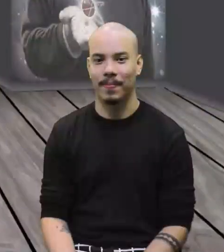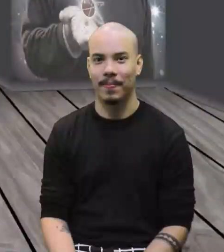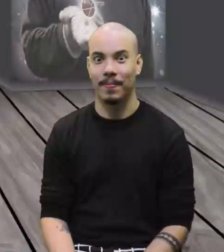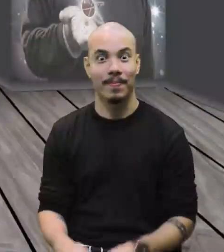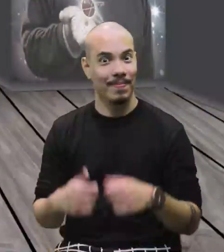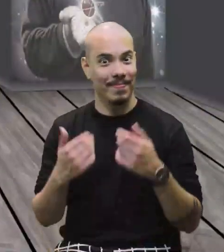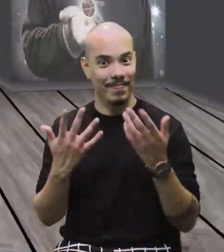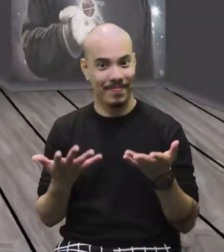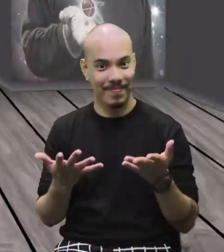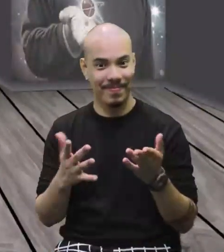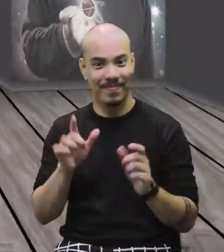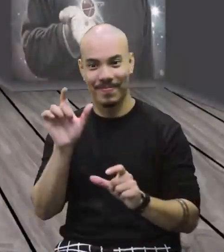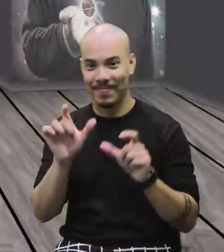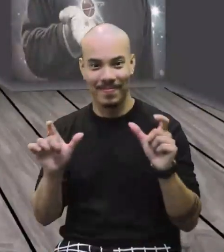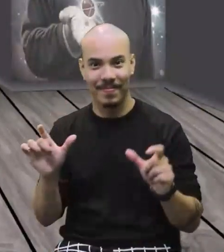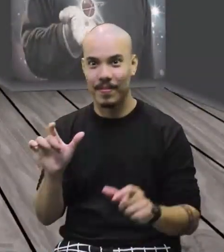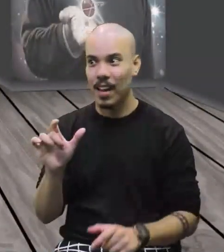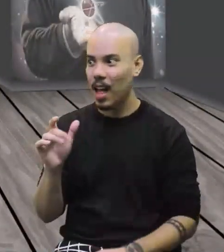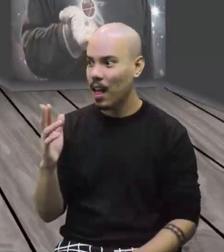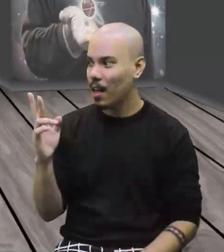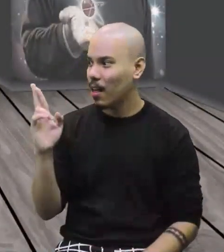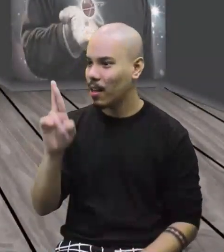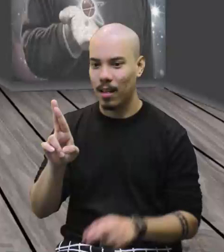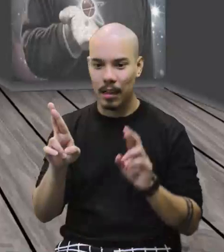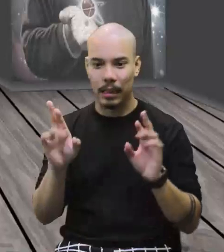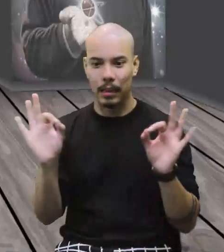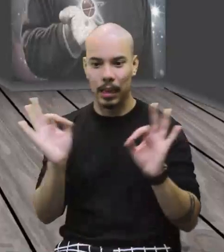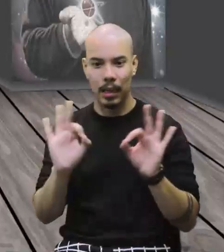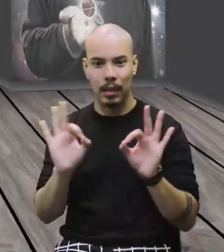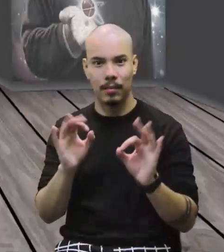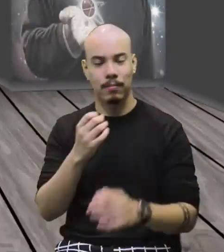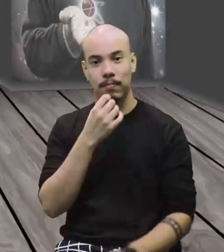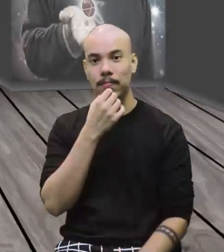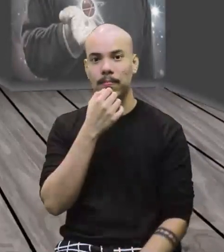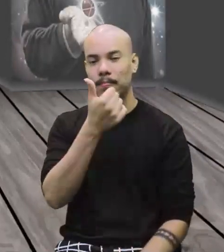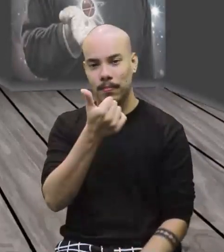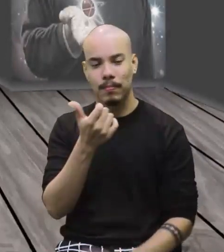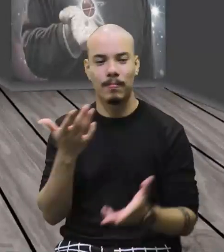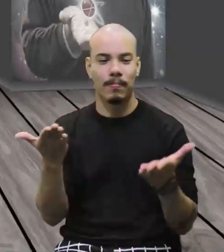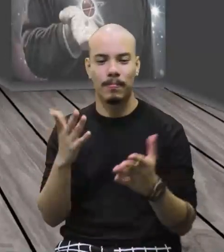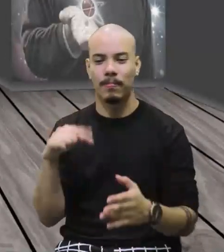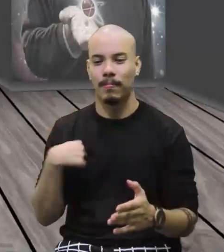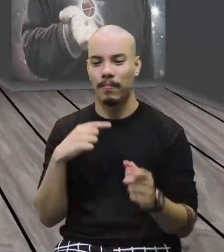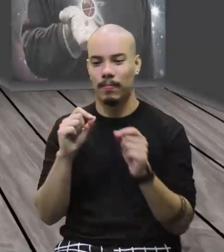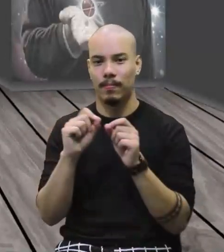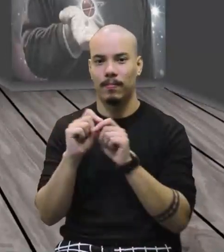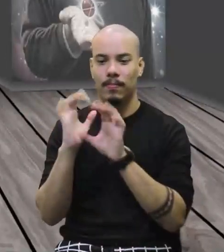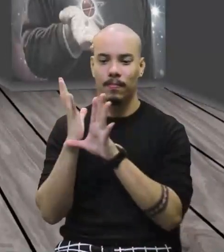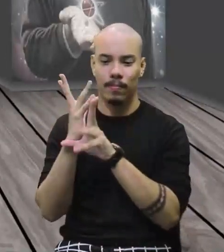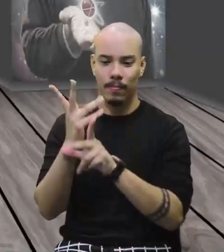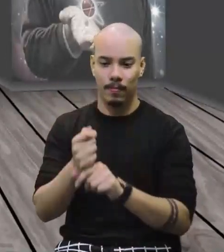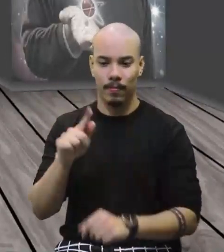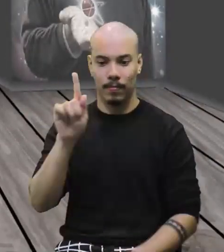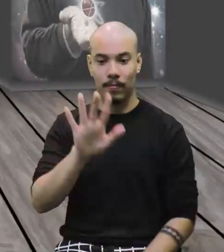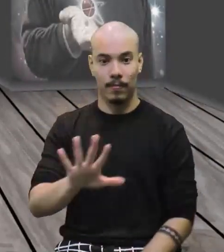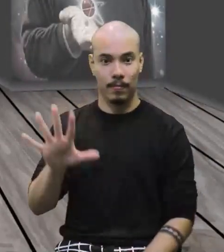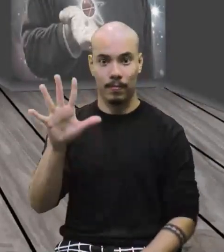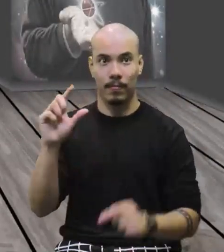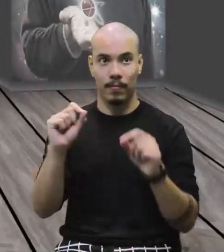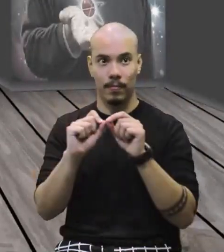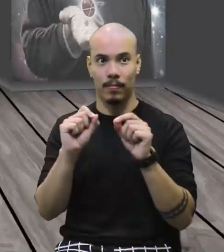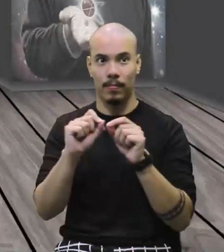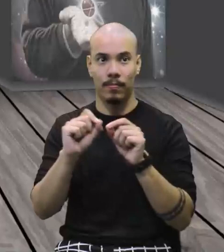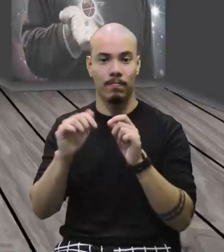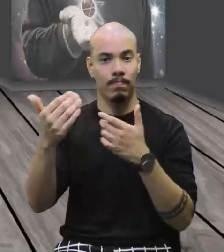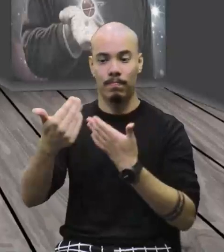E aí, pessoal? Essa não quis falar agora, mas tudo bem. Agora nós vamos lá para a nossa revisão geral, para fazer aquela